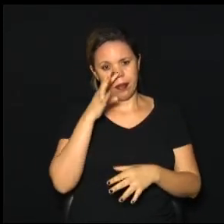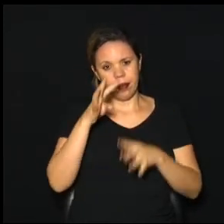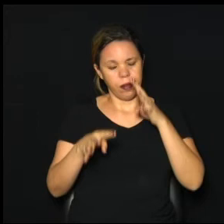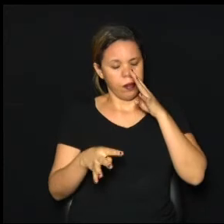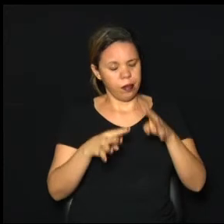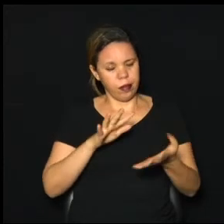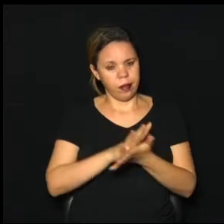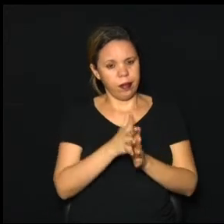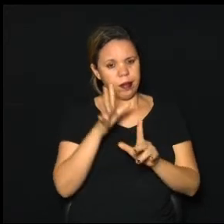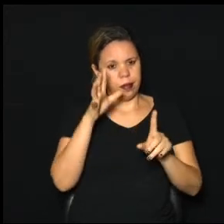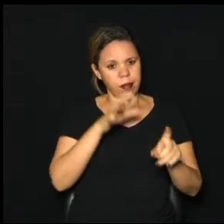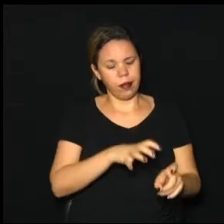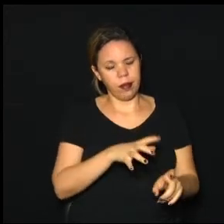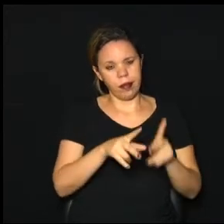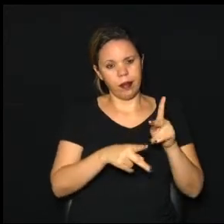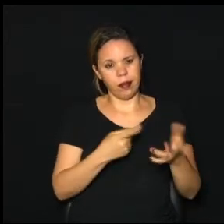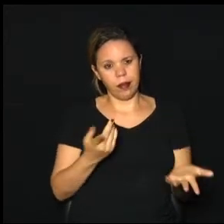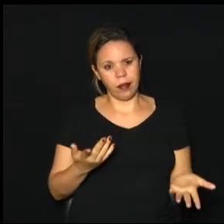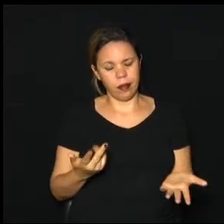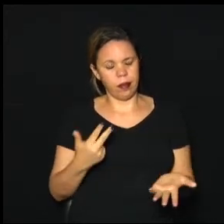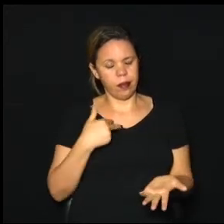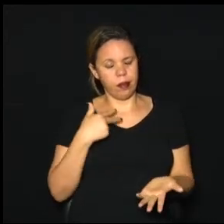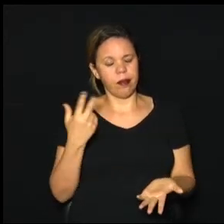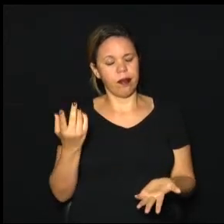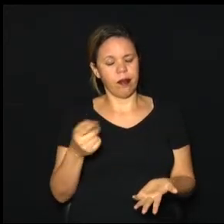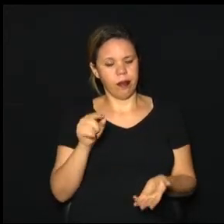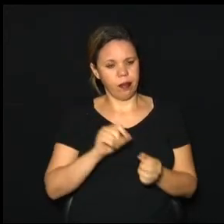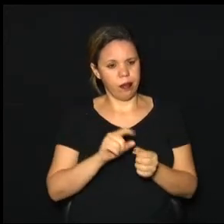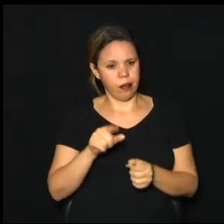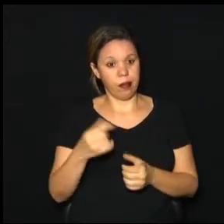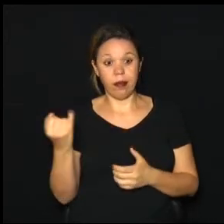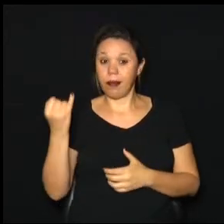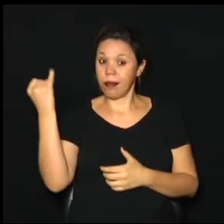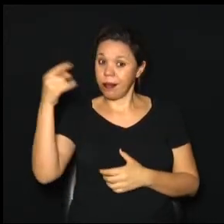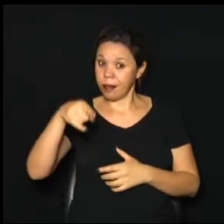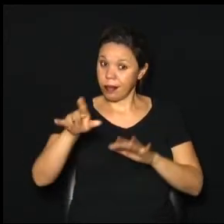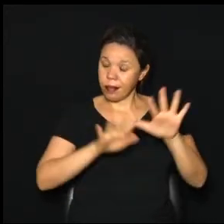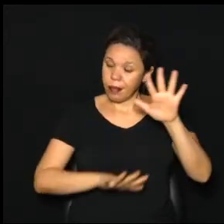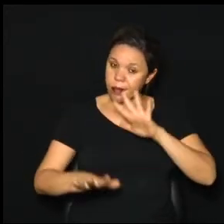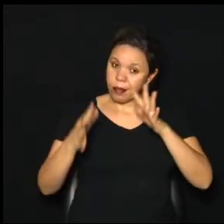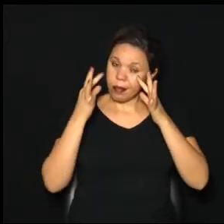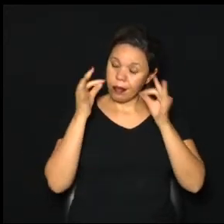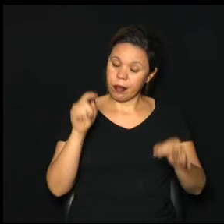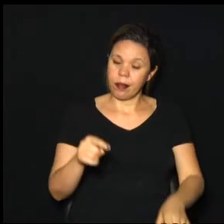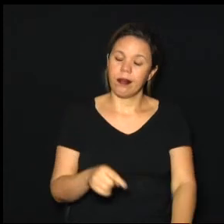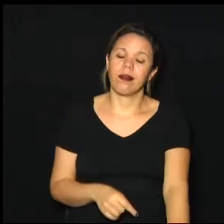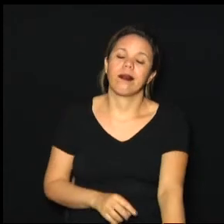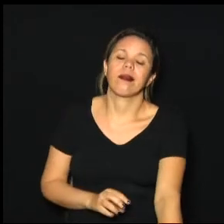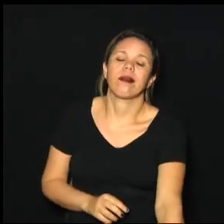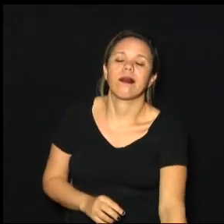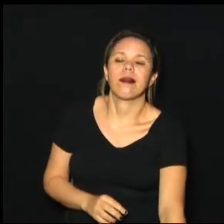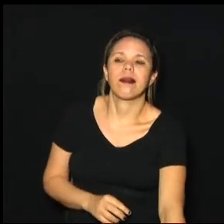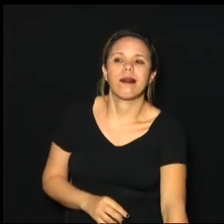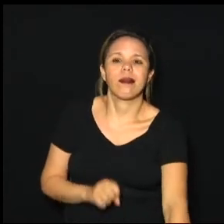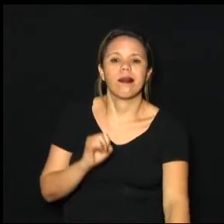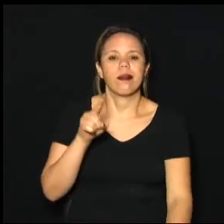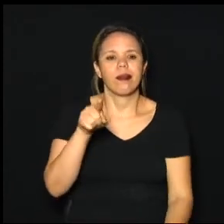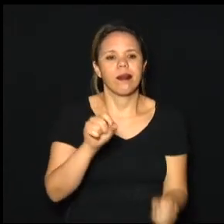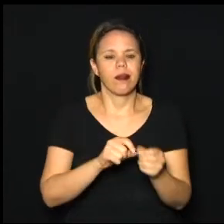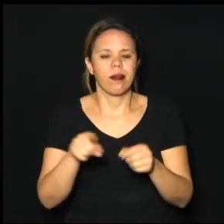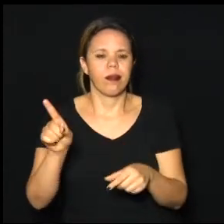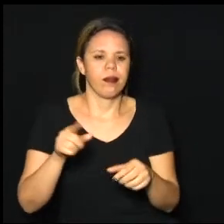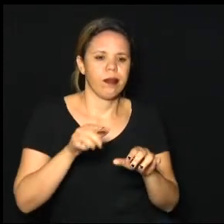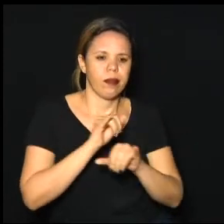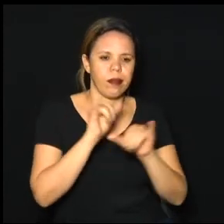e injúria. Então é muito importante, mas muito importante tomar cuidado com isso. Ou seja, se você vai fazer